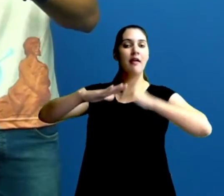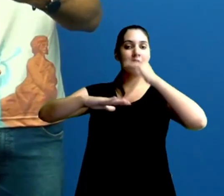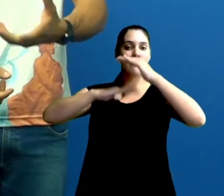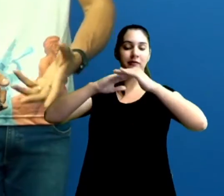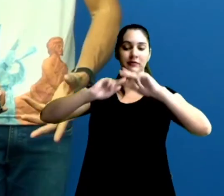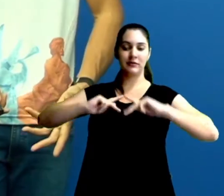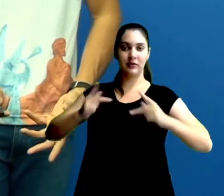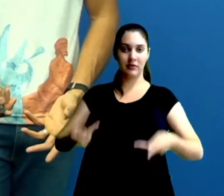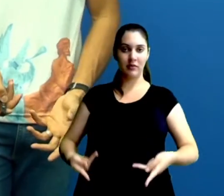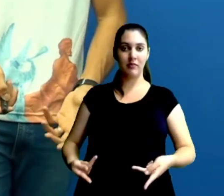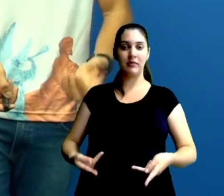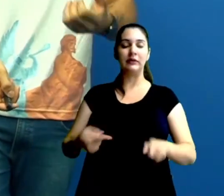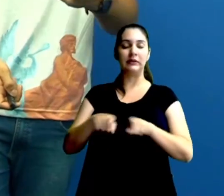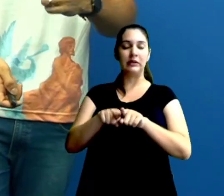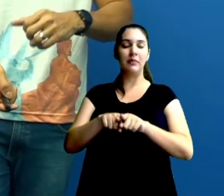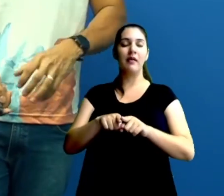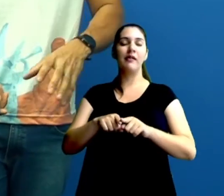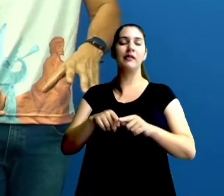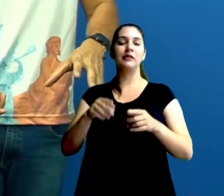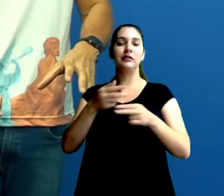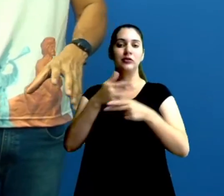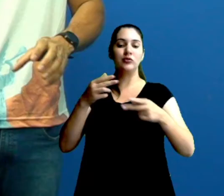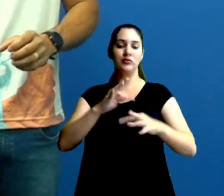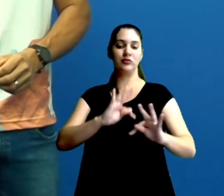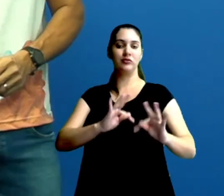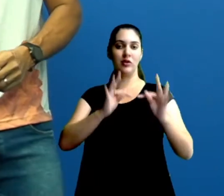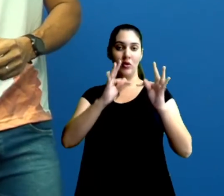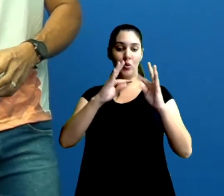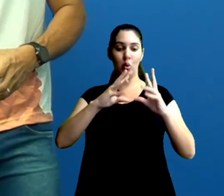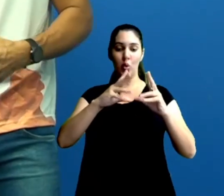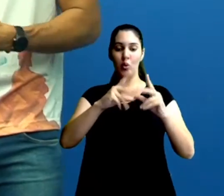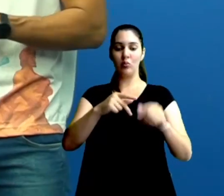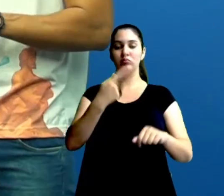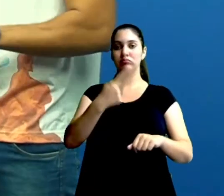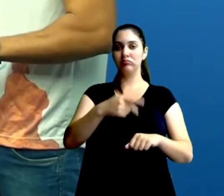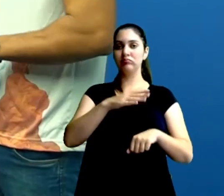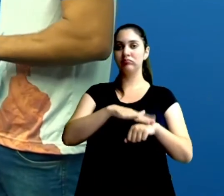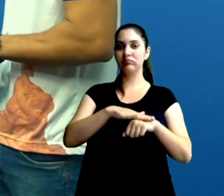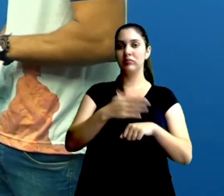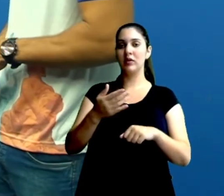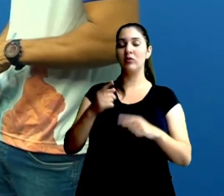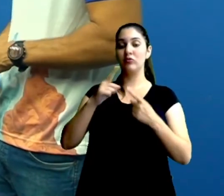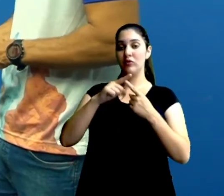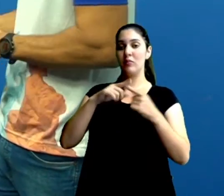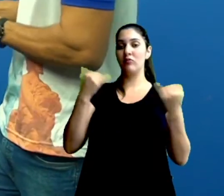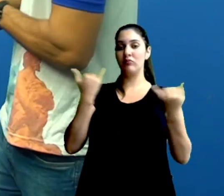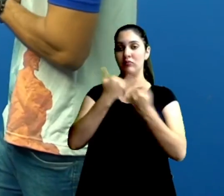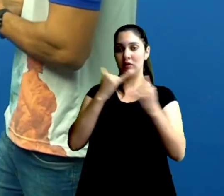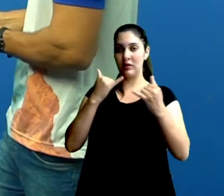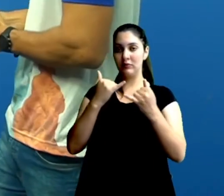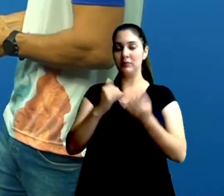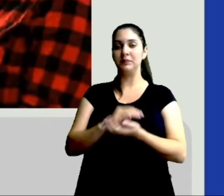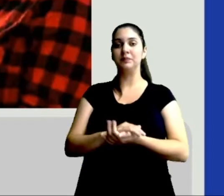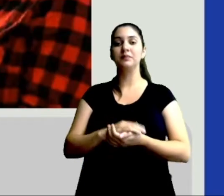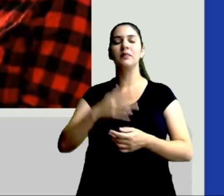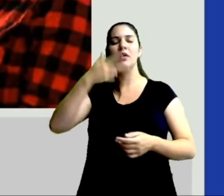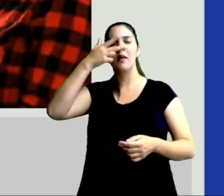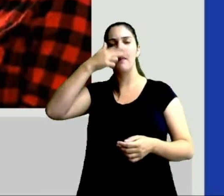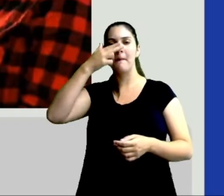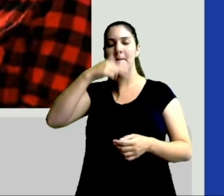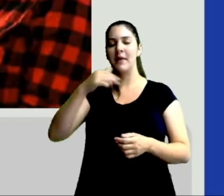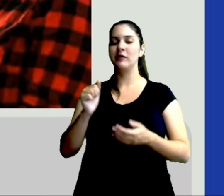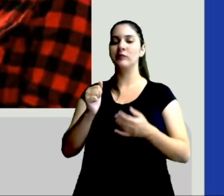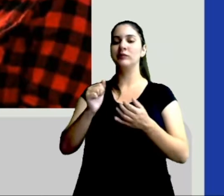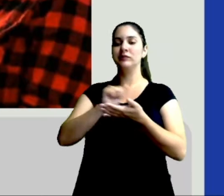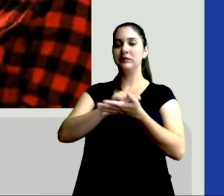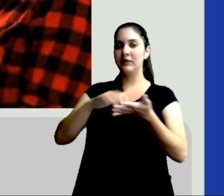humanidade dos equipamentos tecnológicos tem tudo a ver com, certo, as fontes de energia. Mesmo na